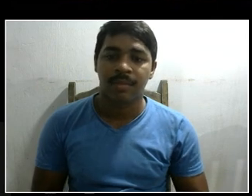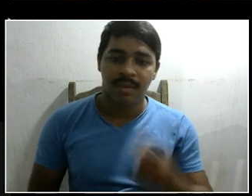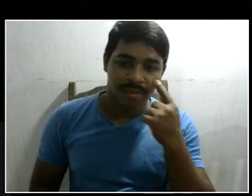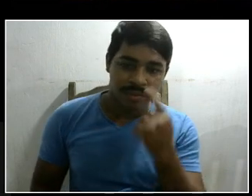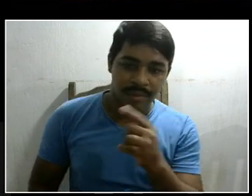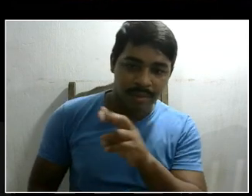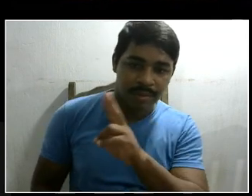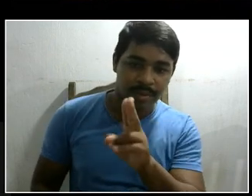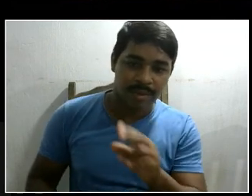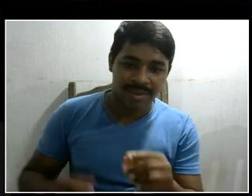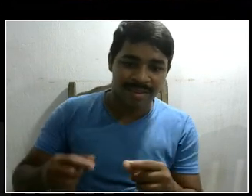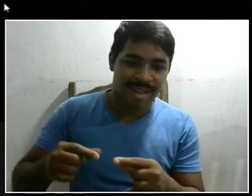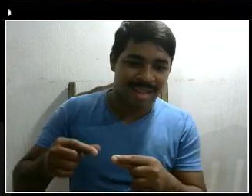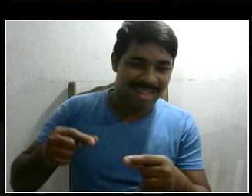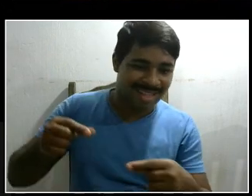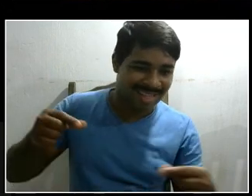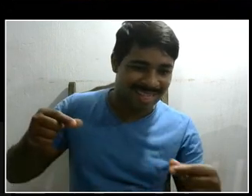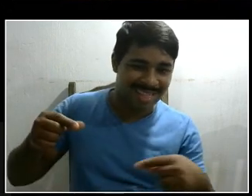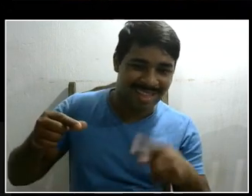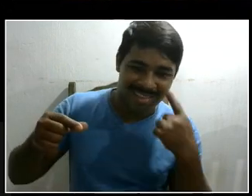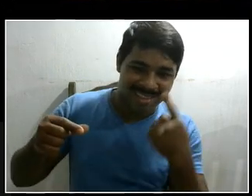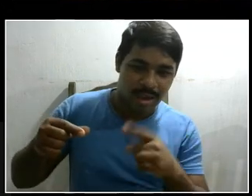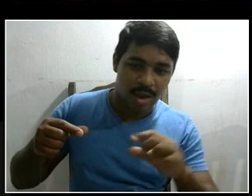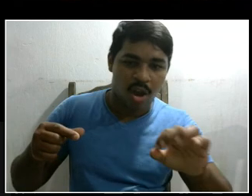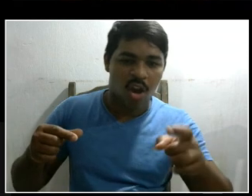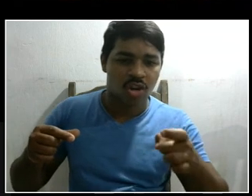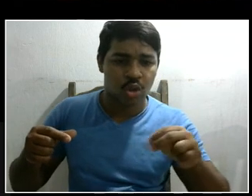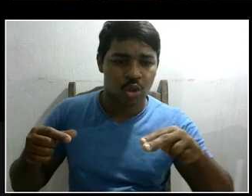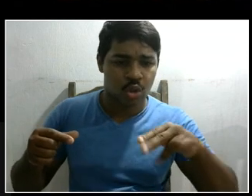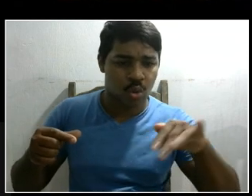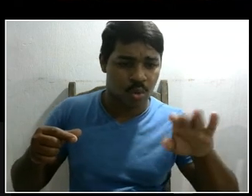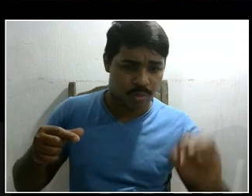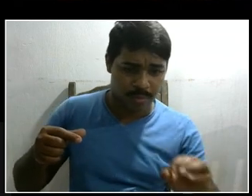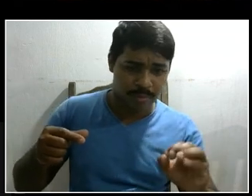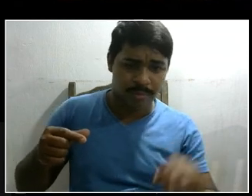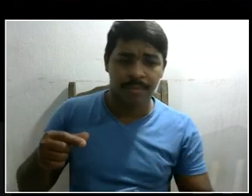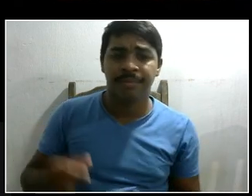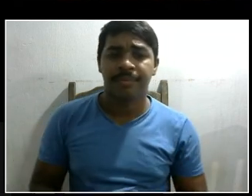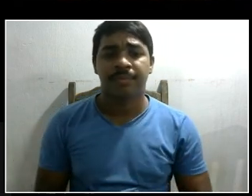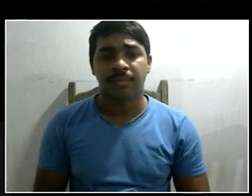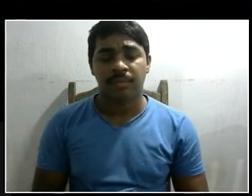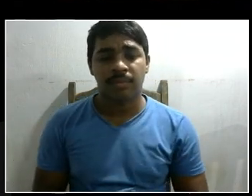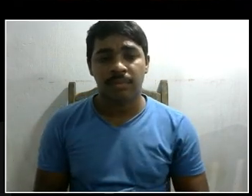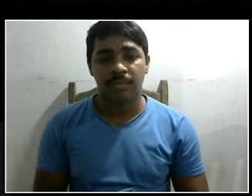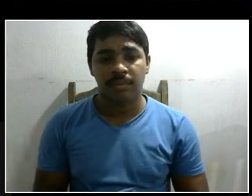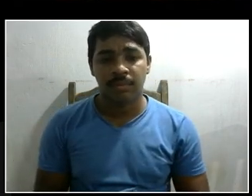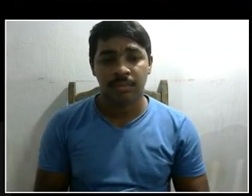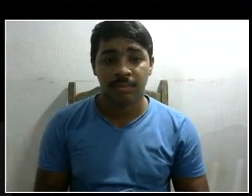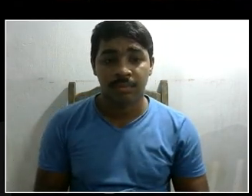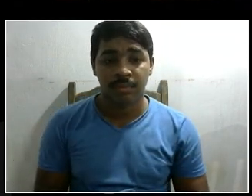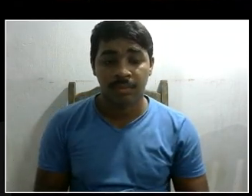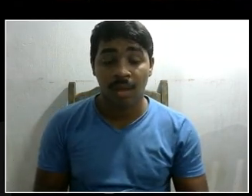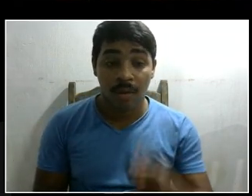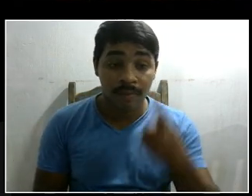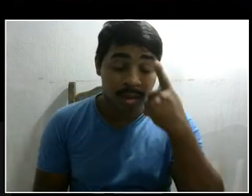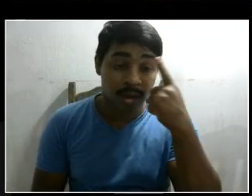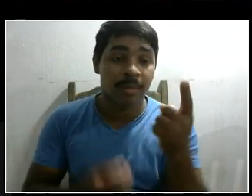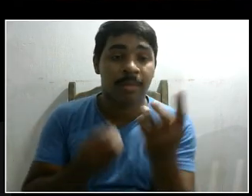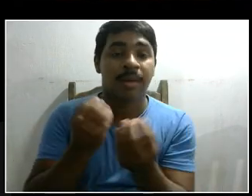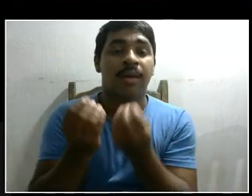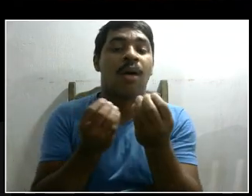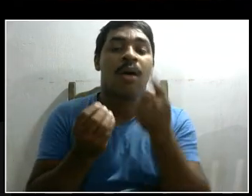esse rabinho aí que vocês estão vendo, tá? Então, vou dar uma dica aqui para vocês lembrarem